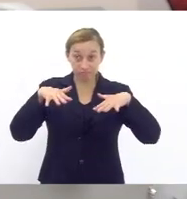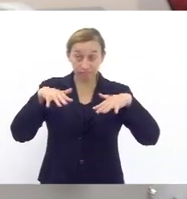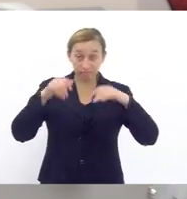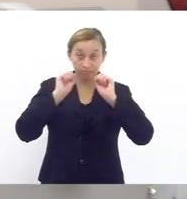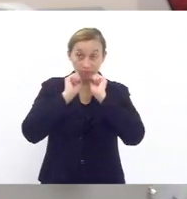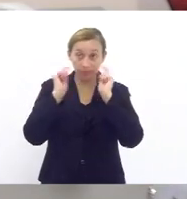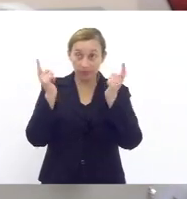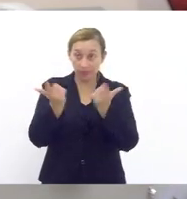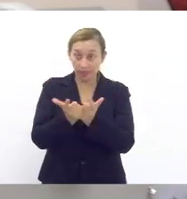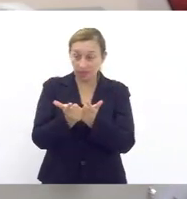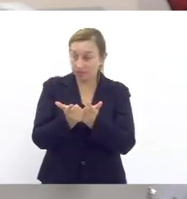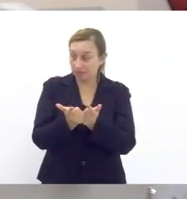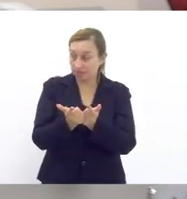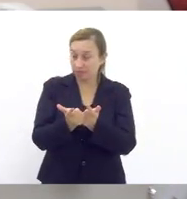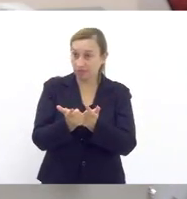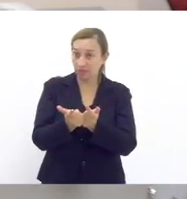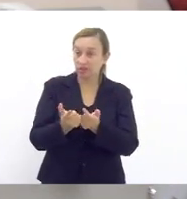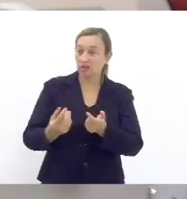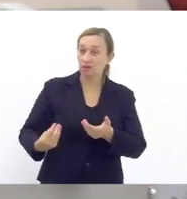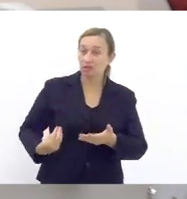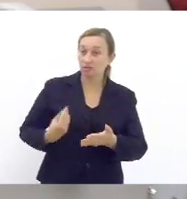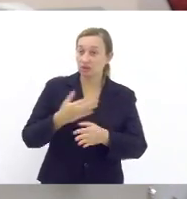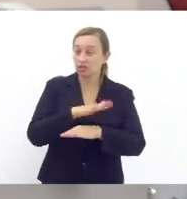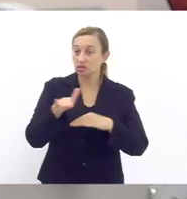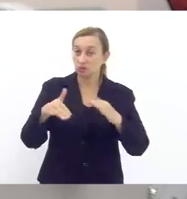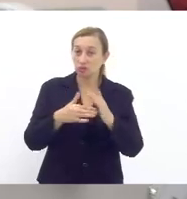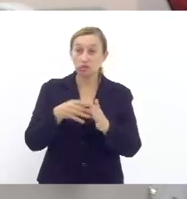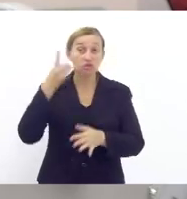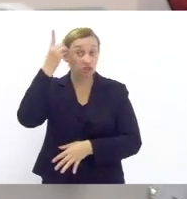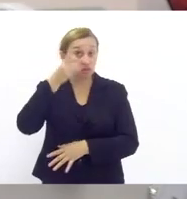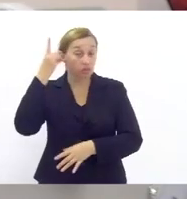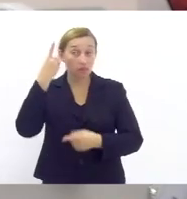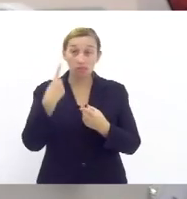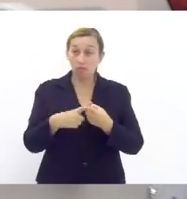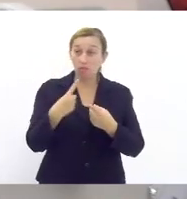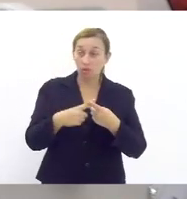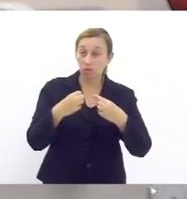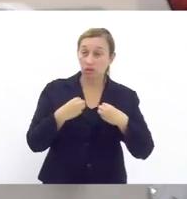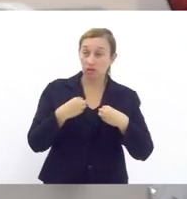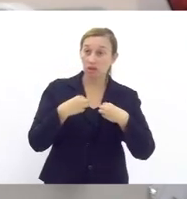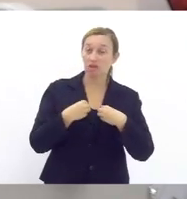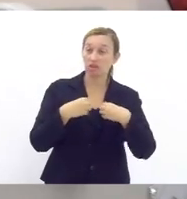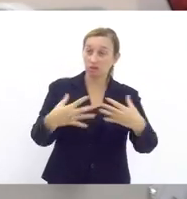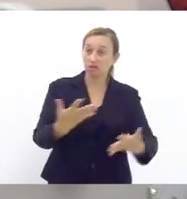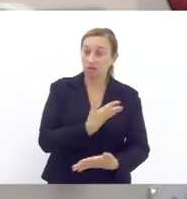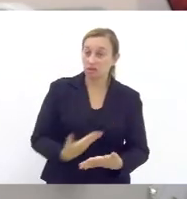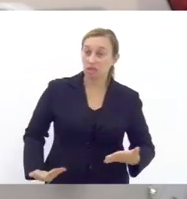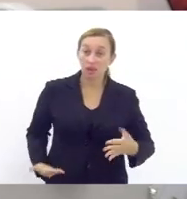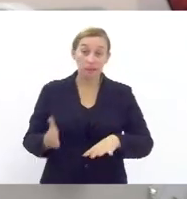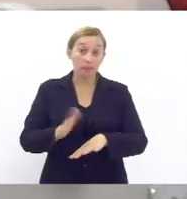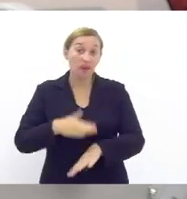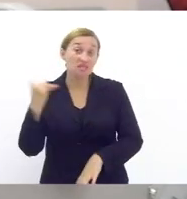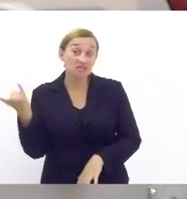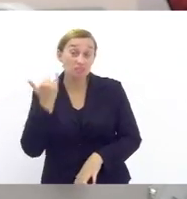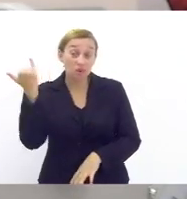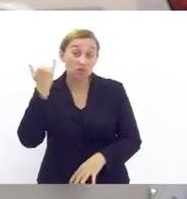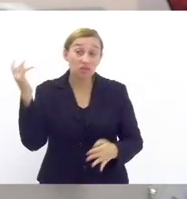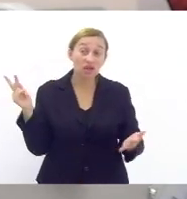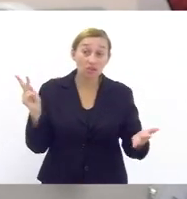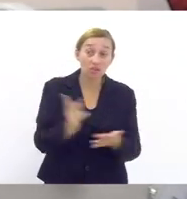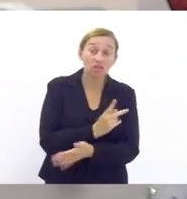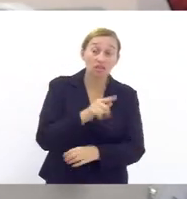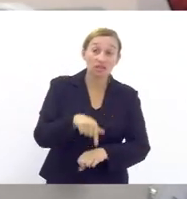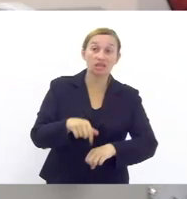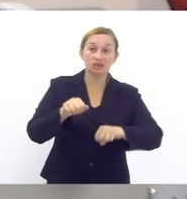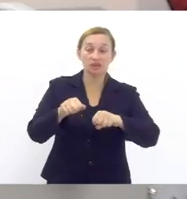alerj com a participação de todos os deputados porque essa audiência é uma das importantes que acontece aqui